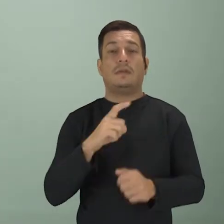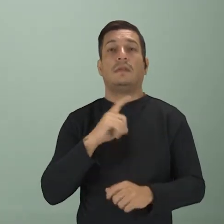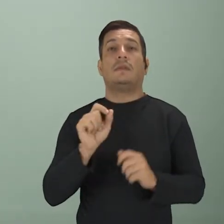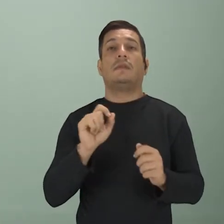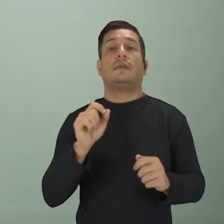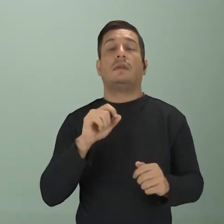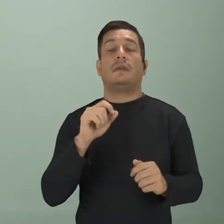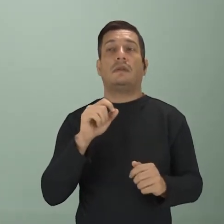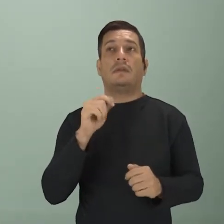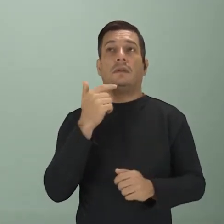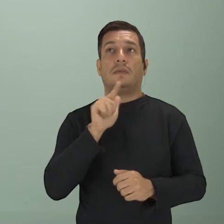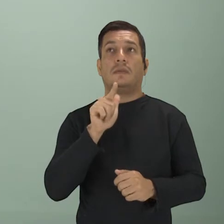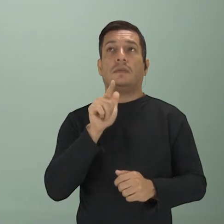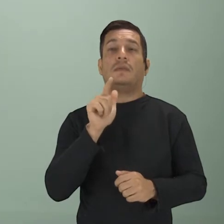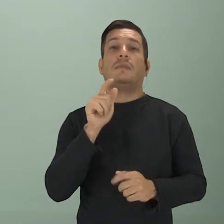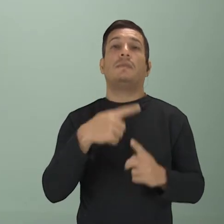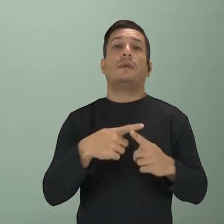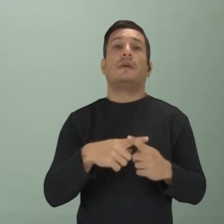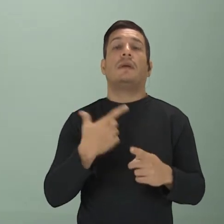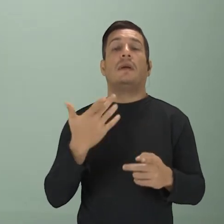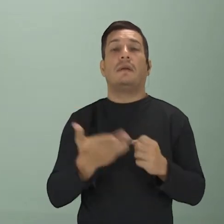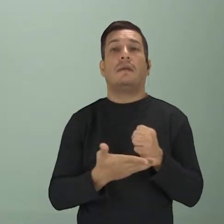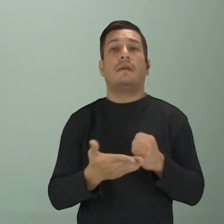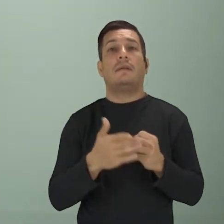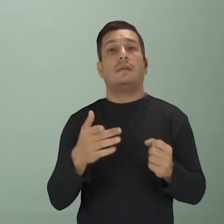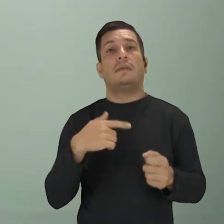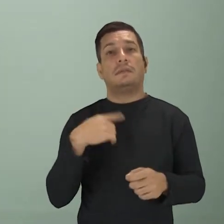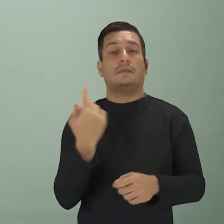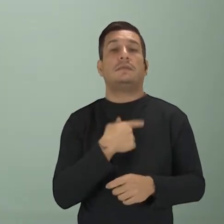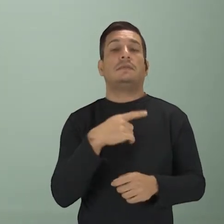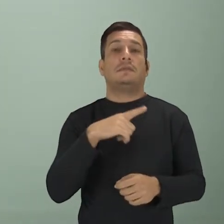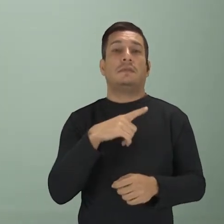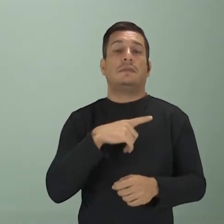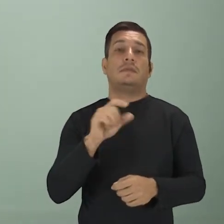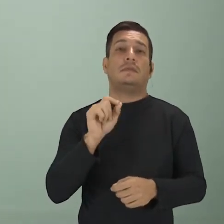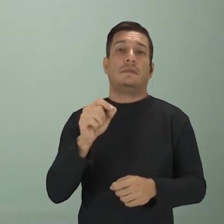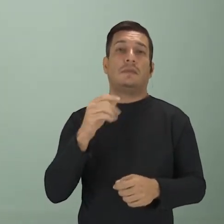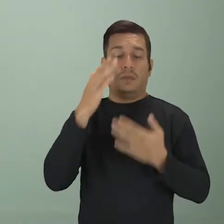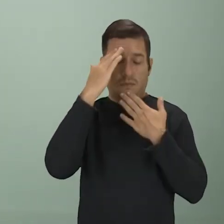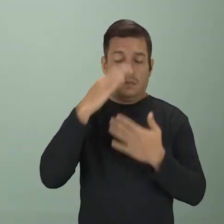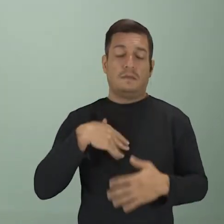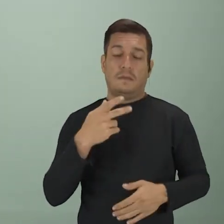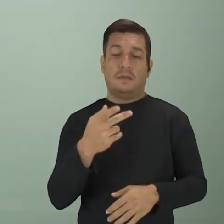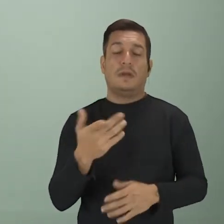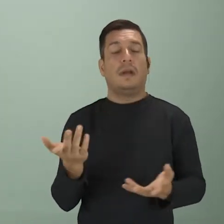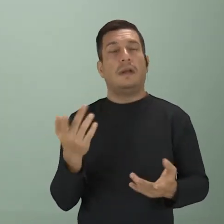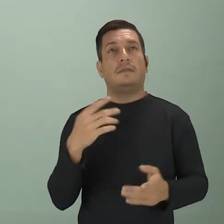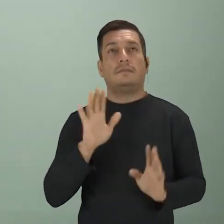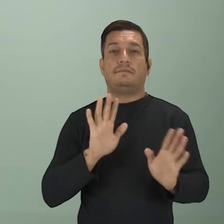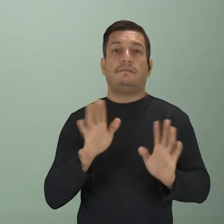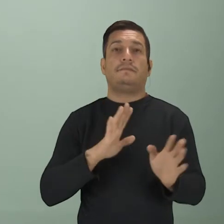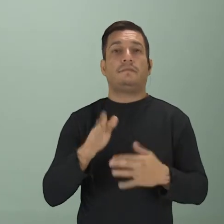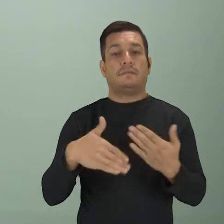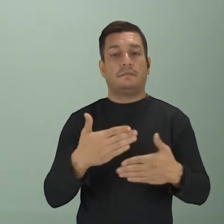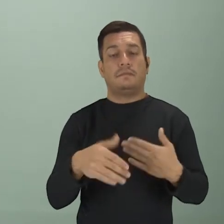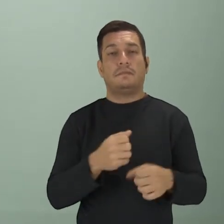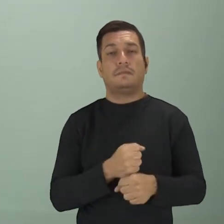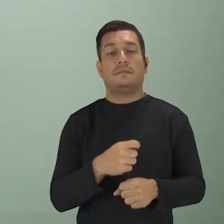é o responsável pela adaptação. Lembra que eu falei? Vem um estímulo, aí o seu corpo, de certa forma, ele sofre